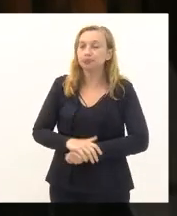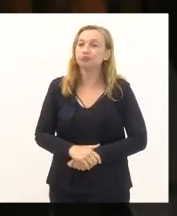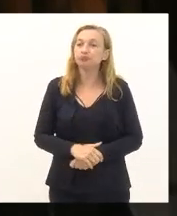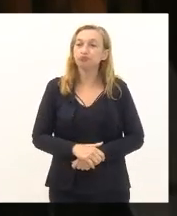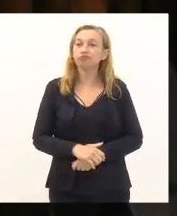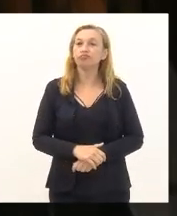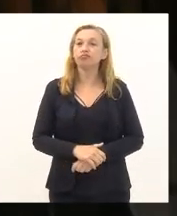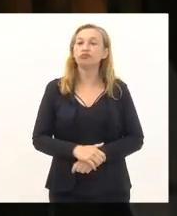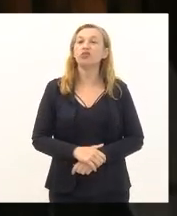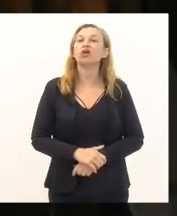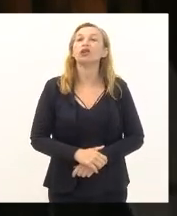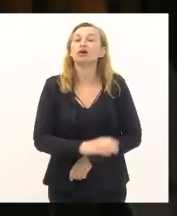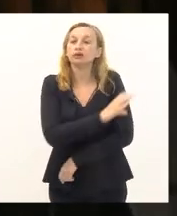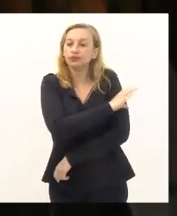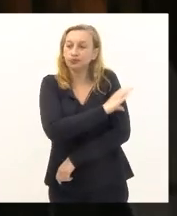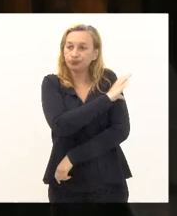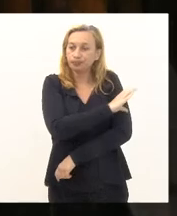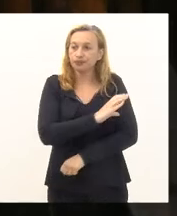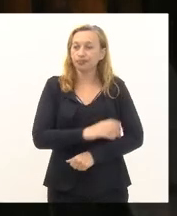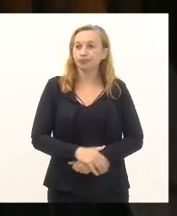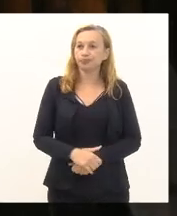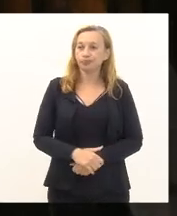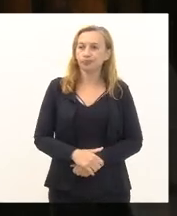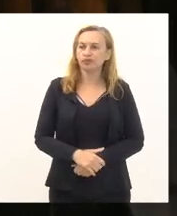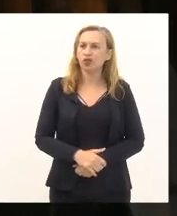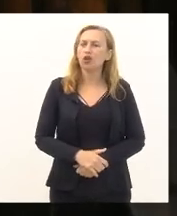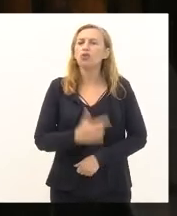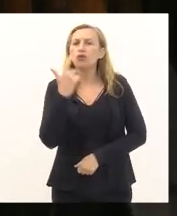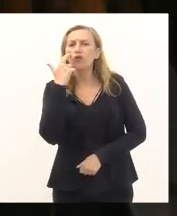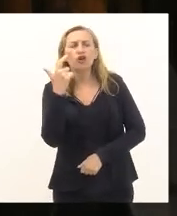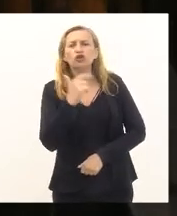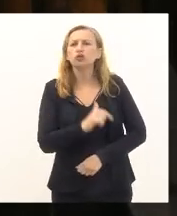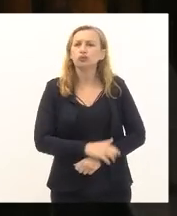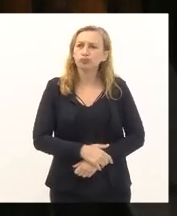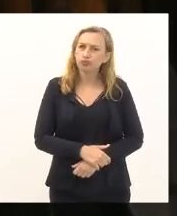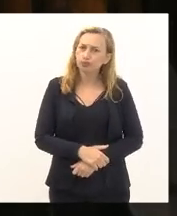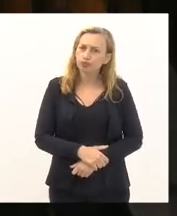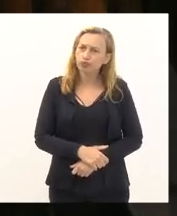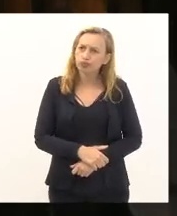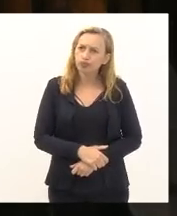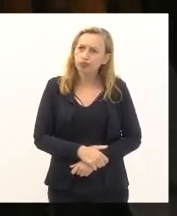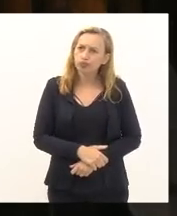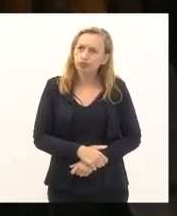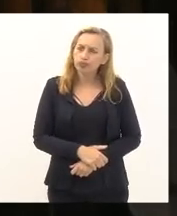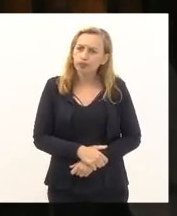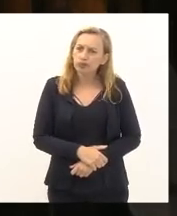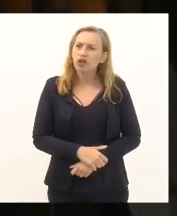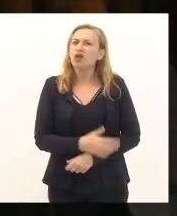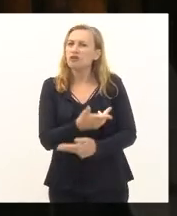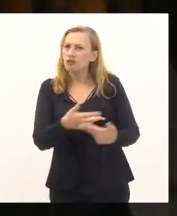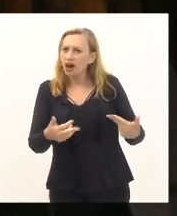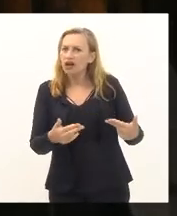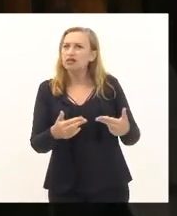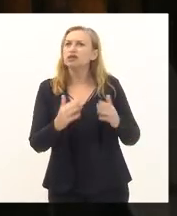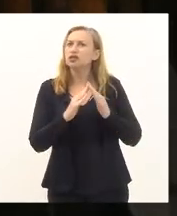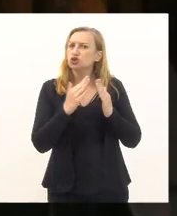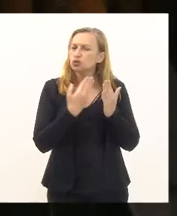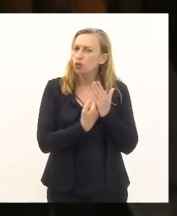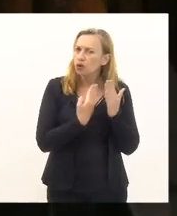em Campos dos Goytacazes, e o que eu tenho visto é que muitas escolas